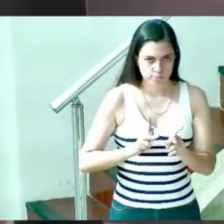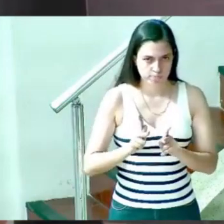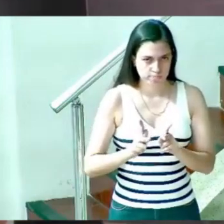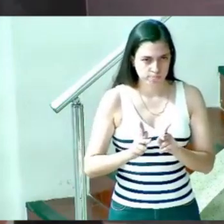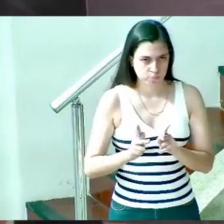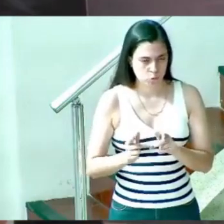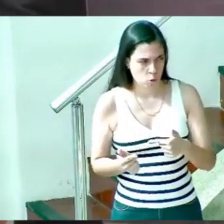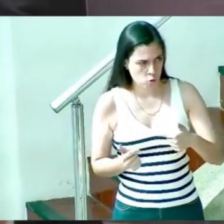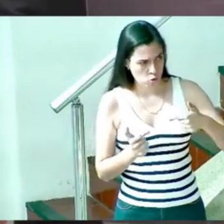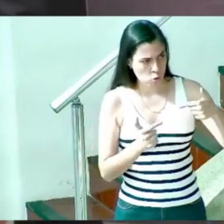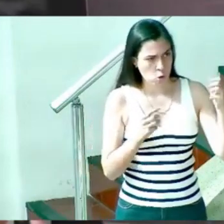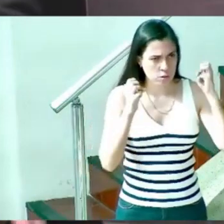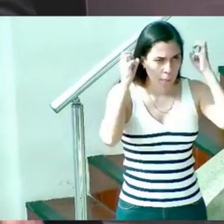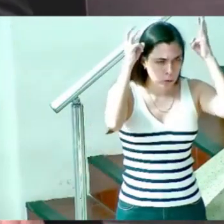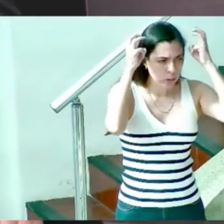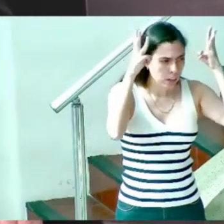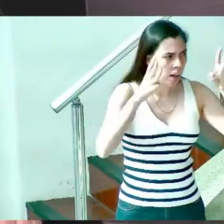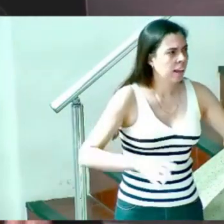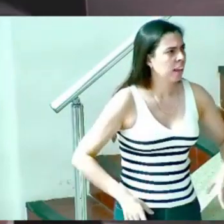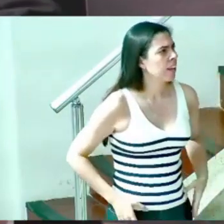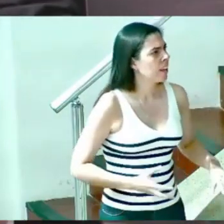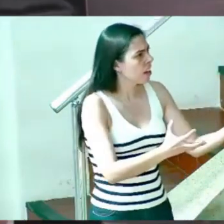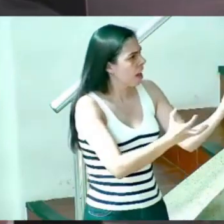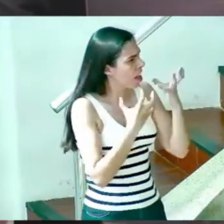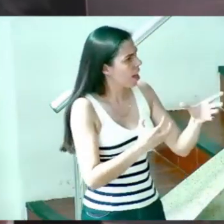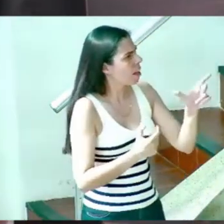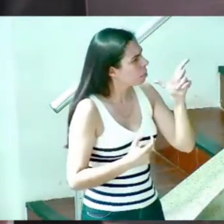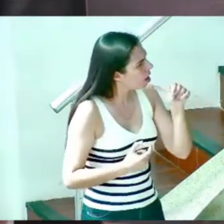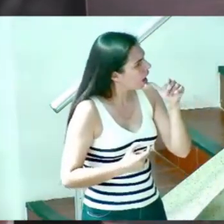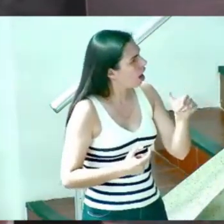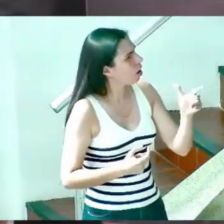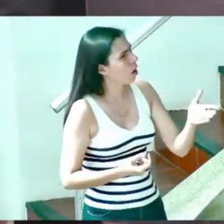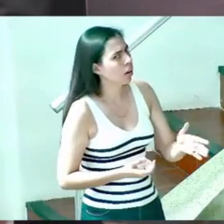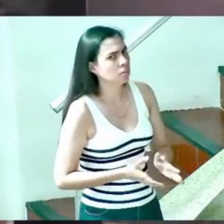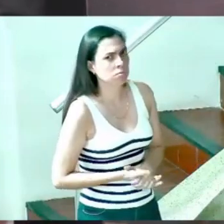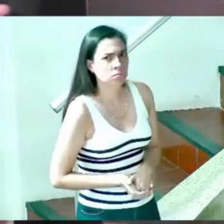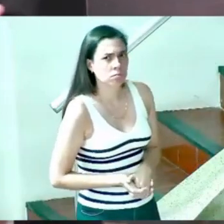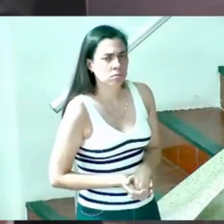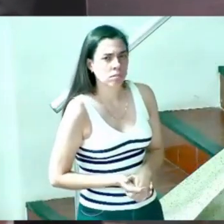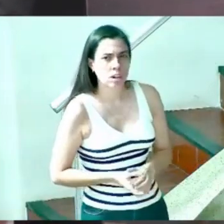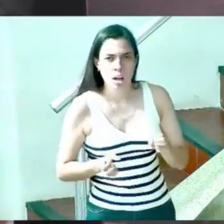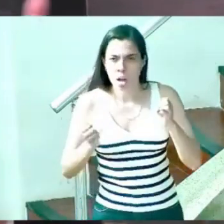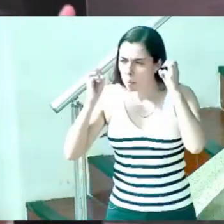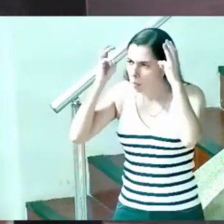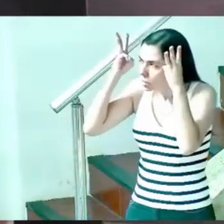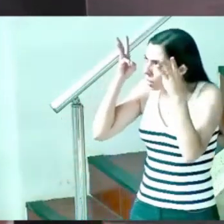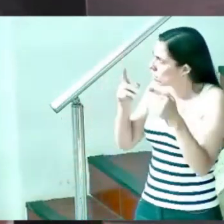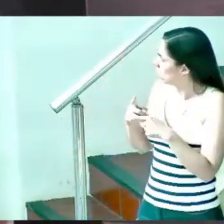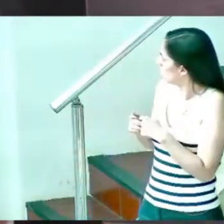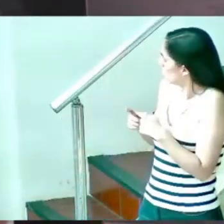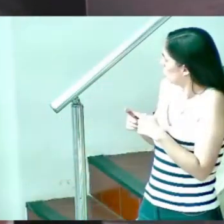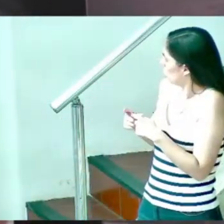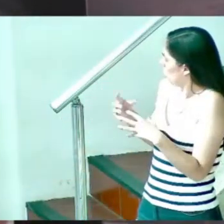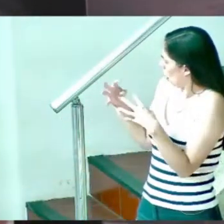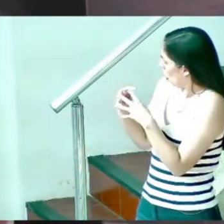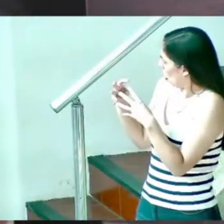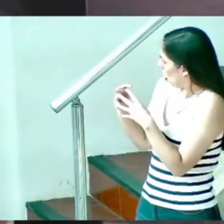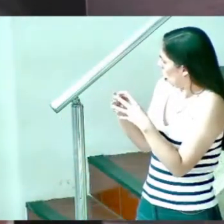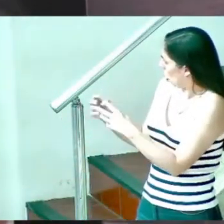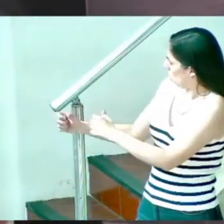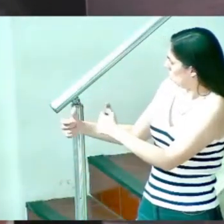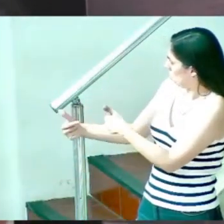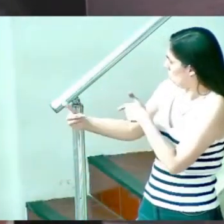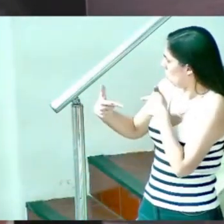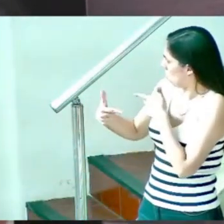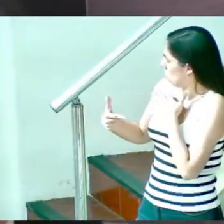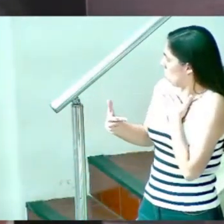e disse: dá-nos água para beber. Respondeu-lhes Moisés: por que contendeis comigo? Ouçam